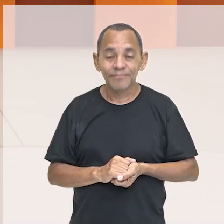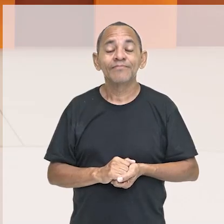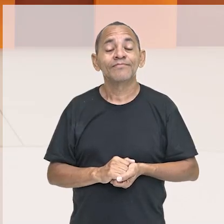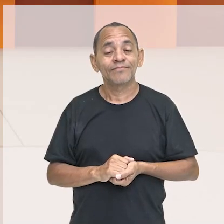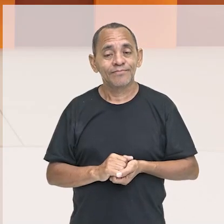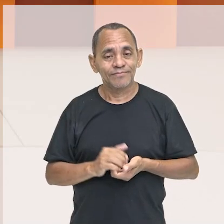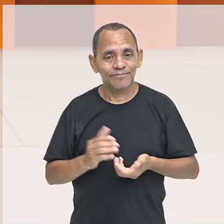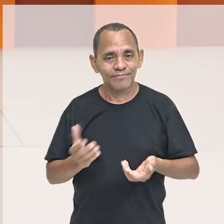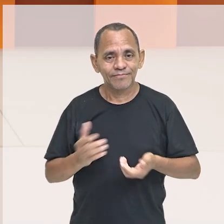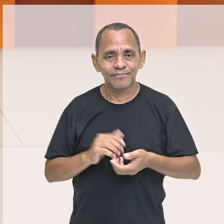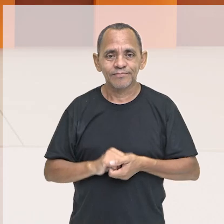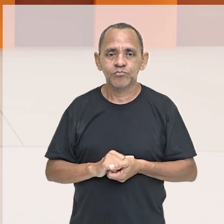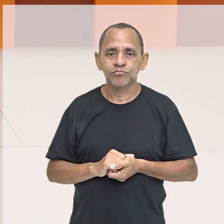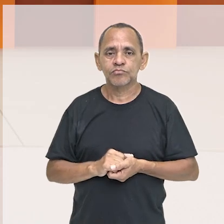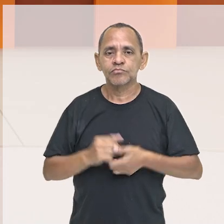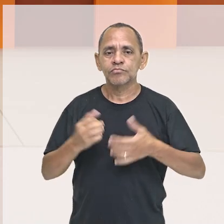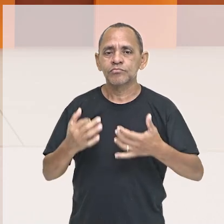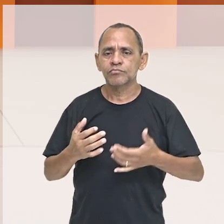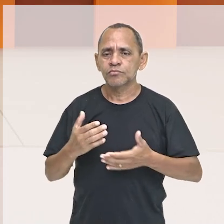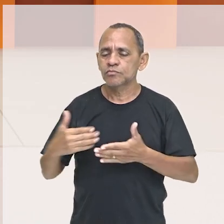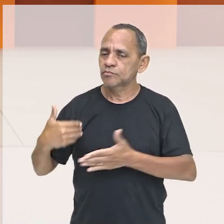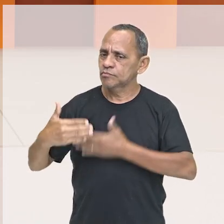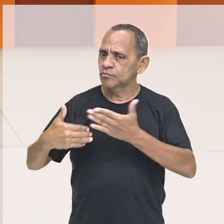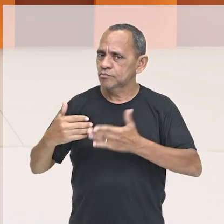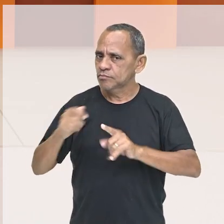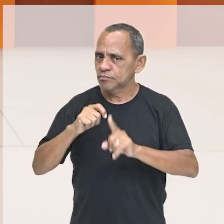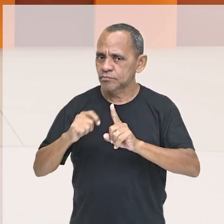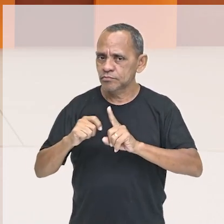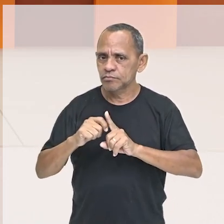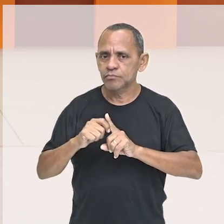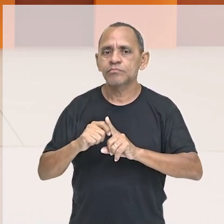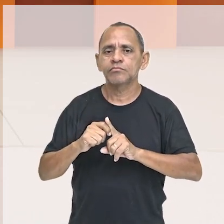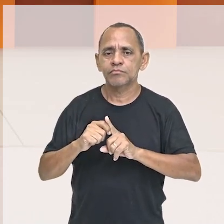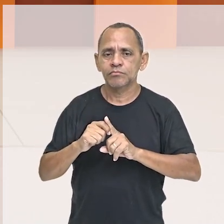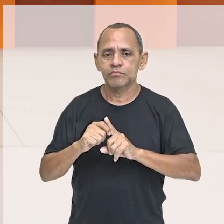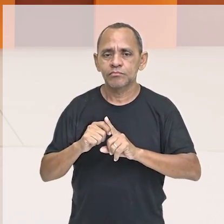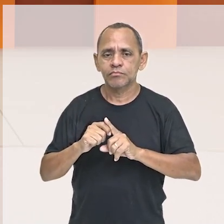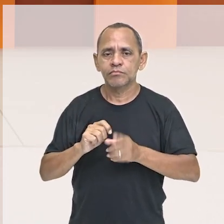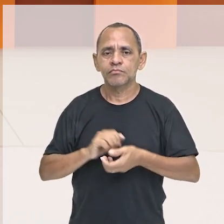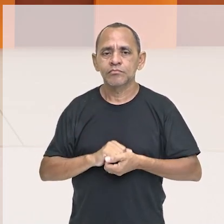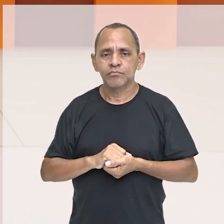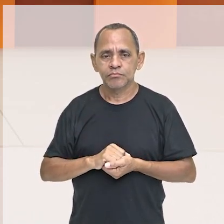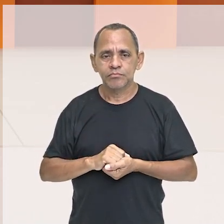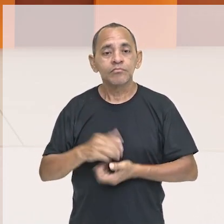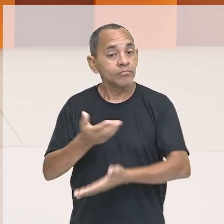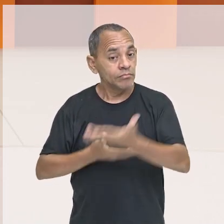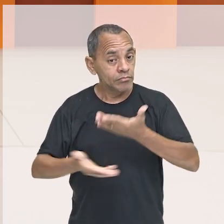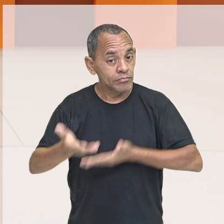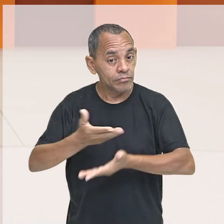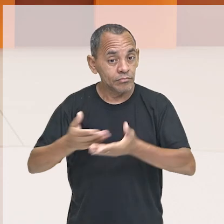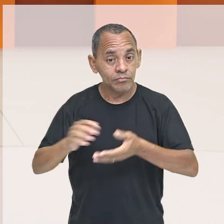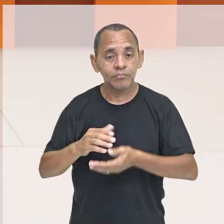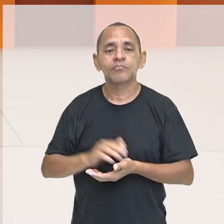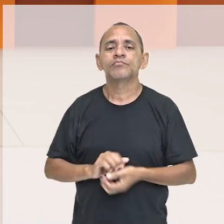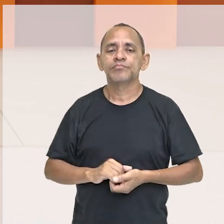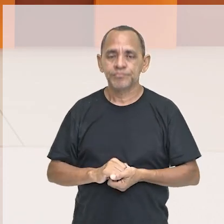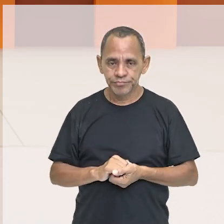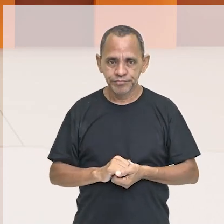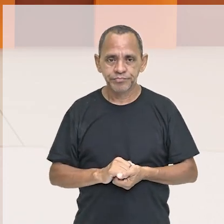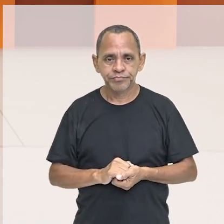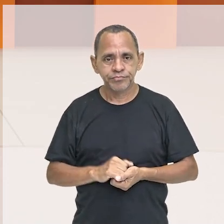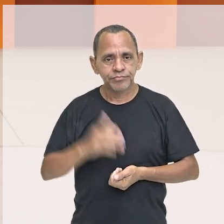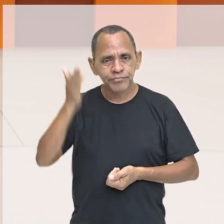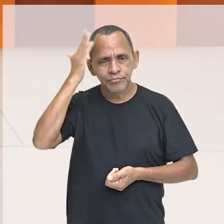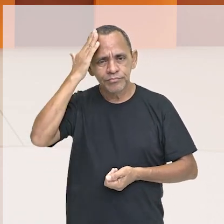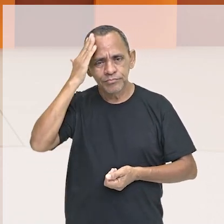Muito bem, vamos então falar do processo de socialização. Então a gente vai entender nessa aula alguns conceitos